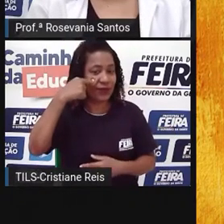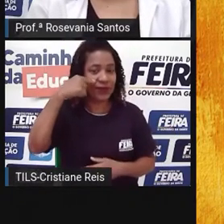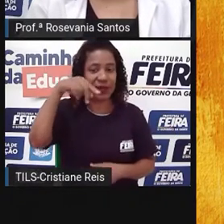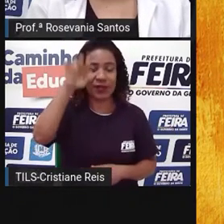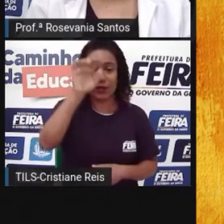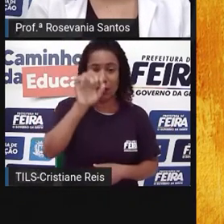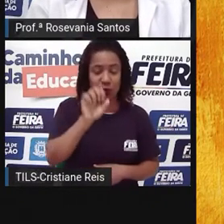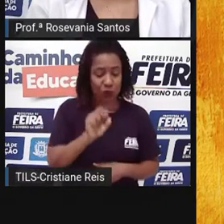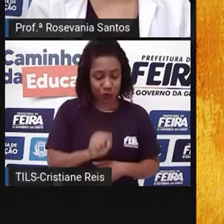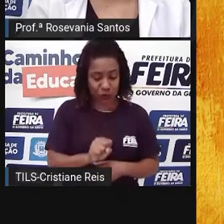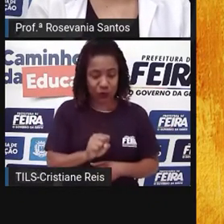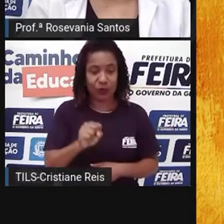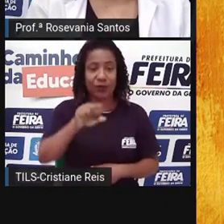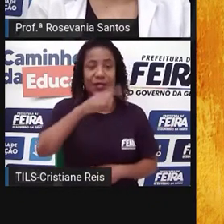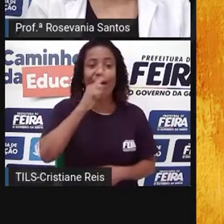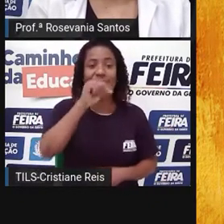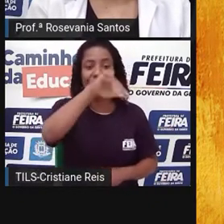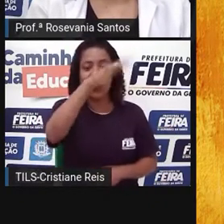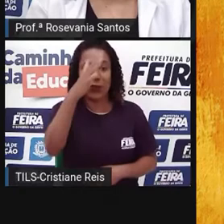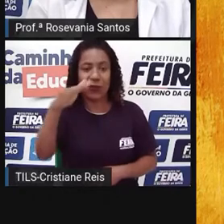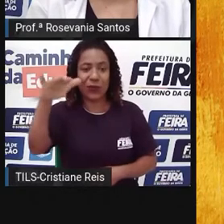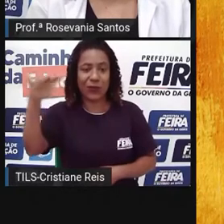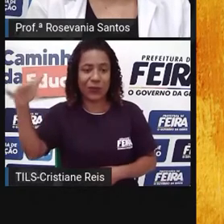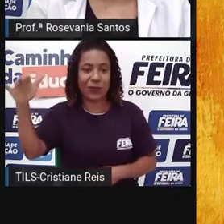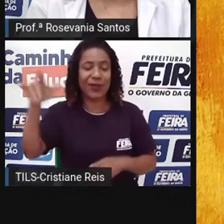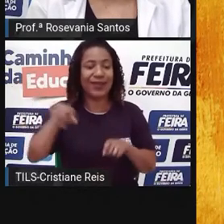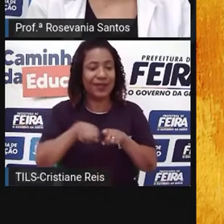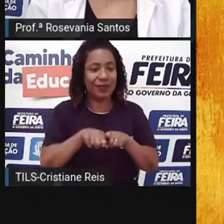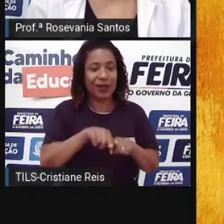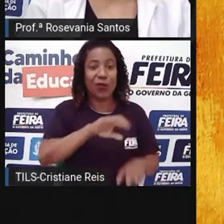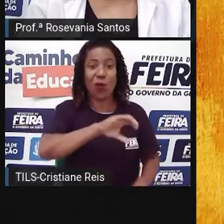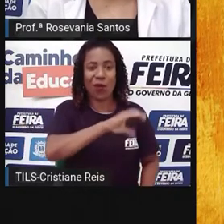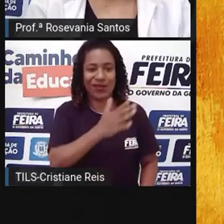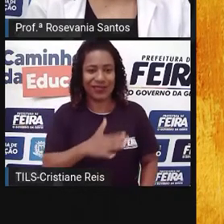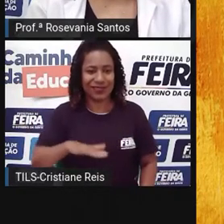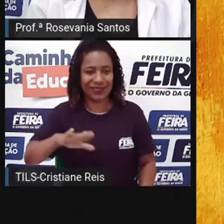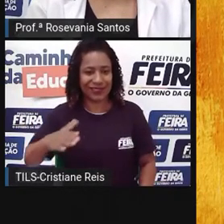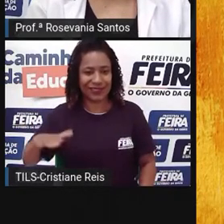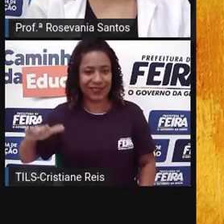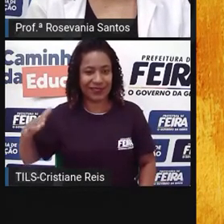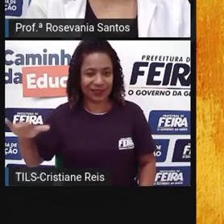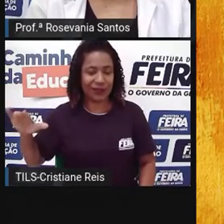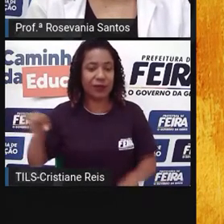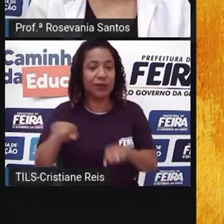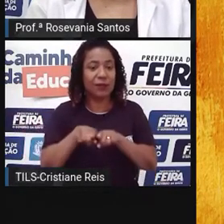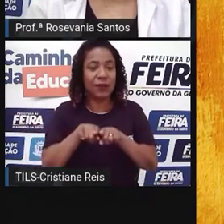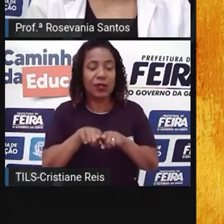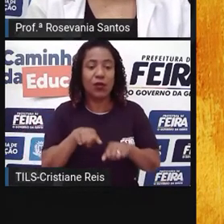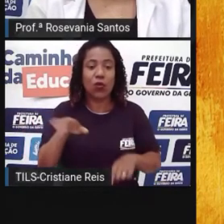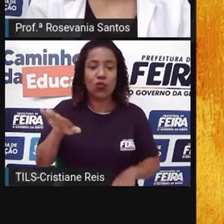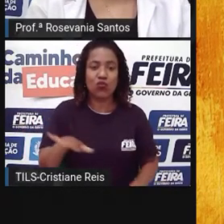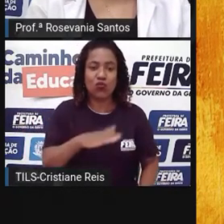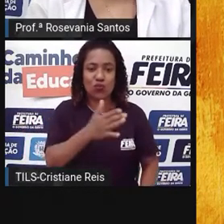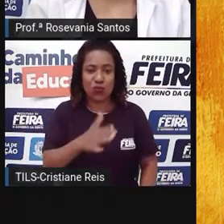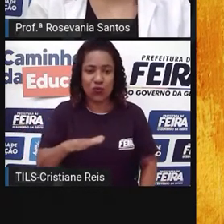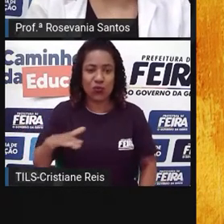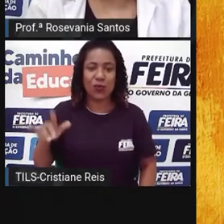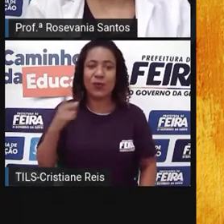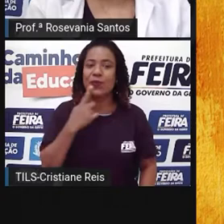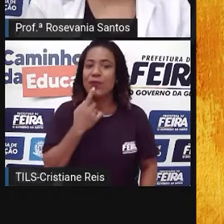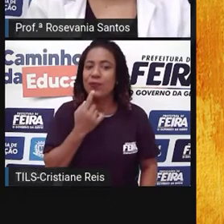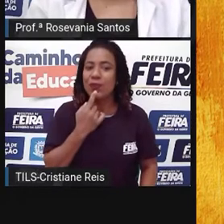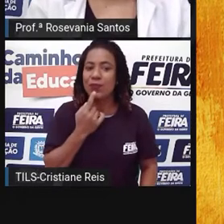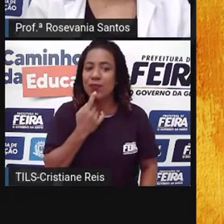o Oceano Atlântico, aqui o Oceano Índico e o Mar Vermelho, e aqui se encontra, né, o Atlântico com o Vermelho, ou